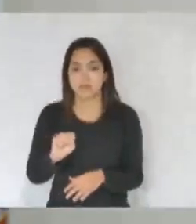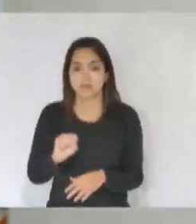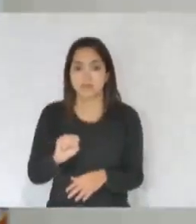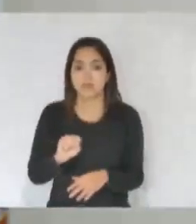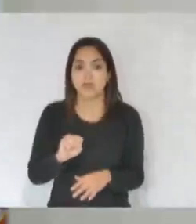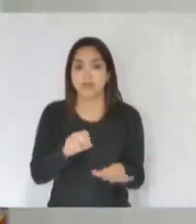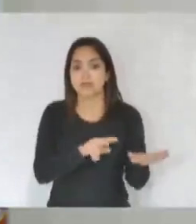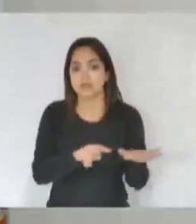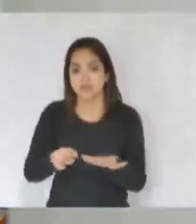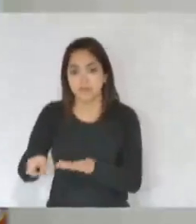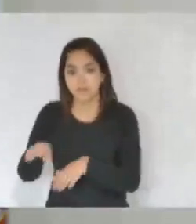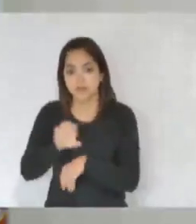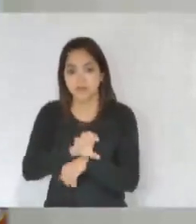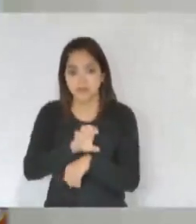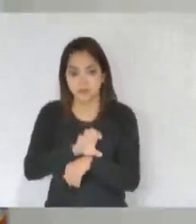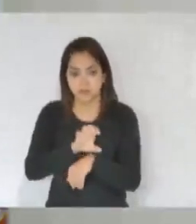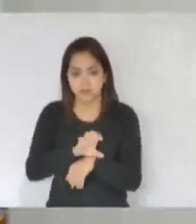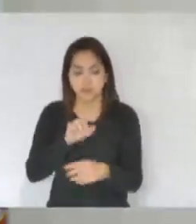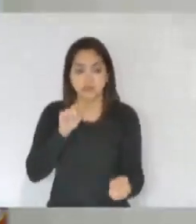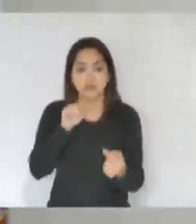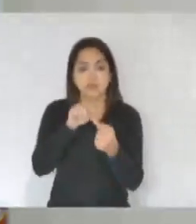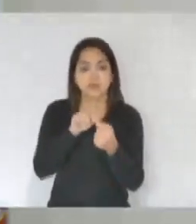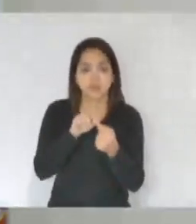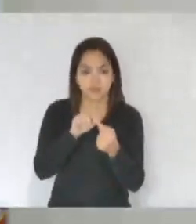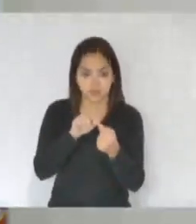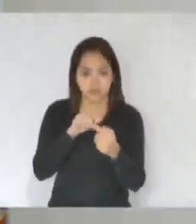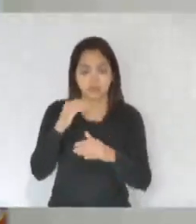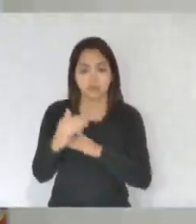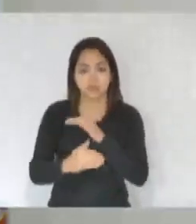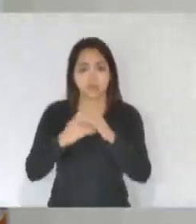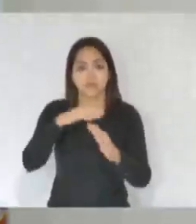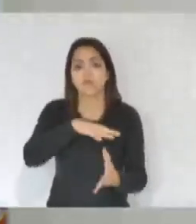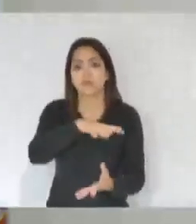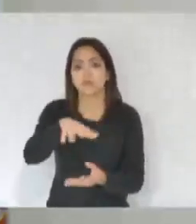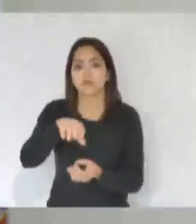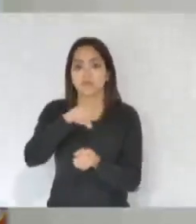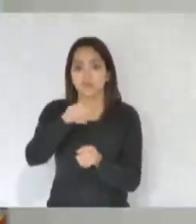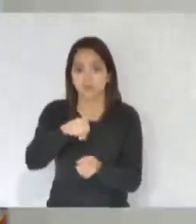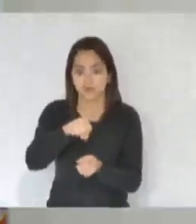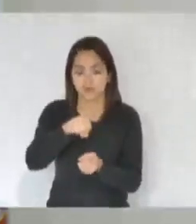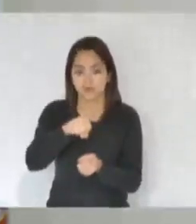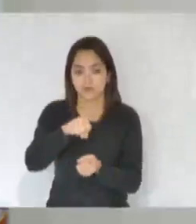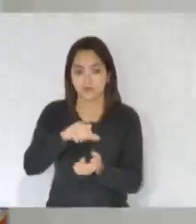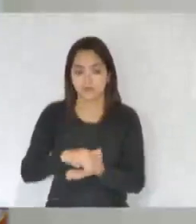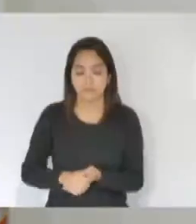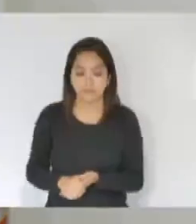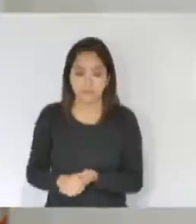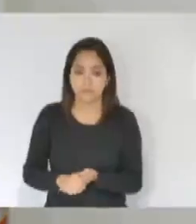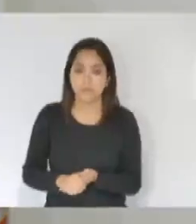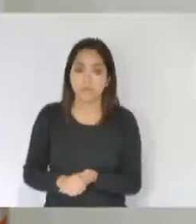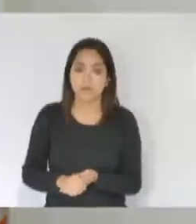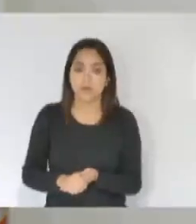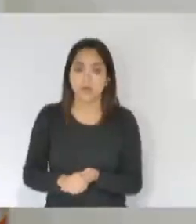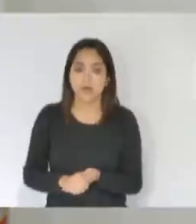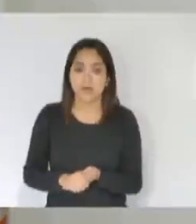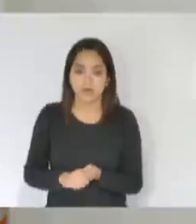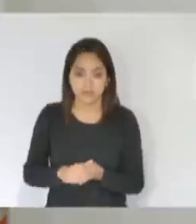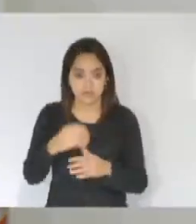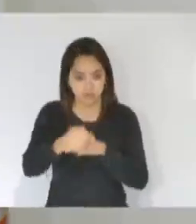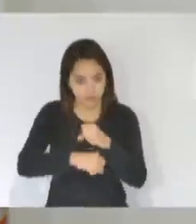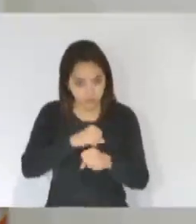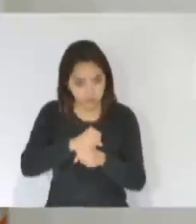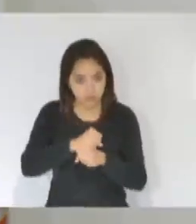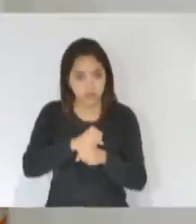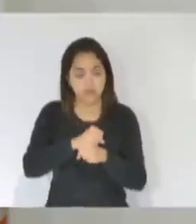Semana Estadual dos Objetivos do Desenvolvimento Sustentável, a ser celebrada anualmente na semana